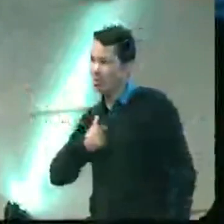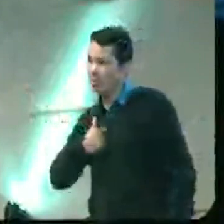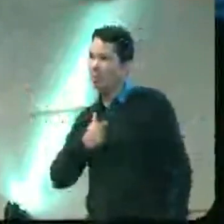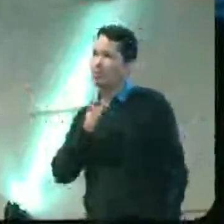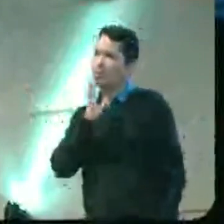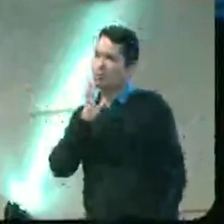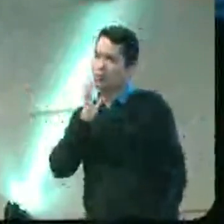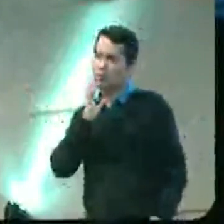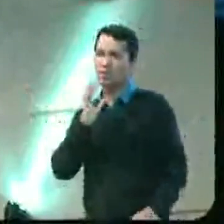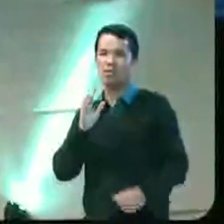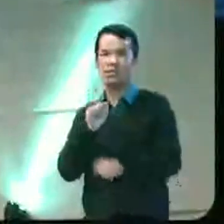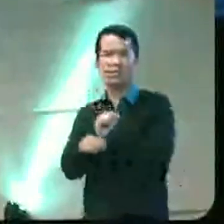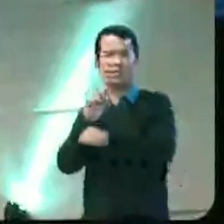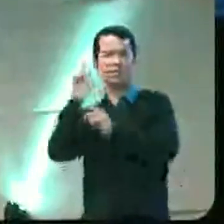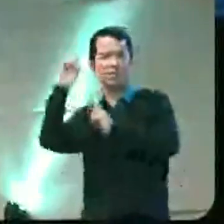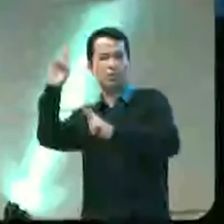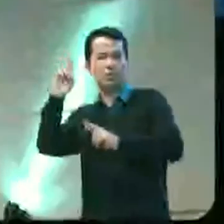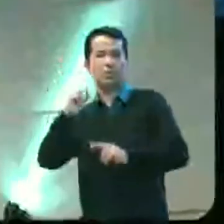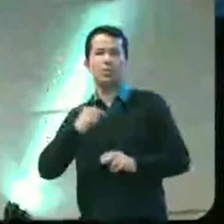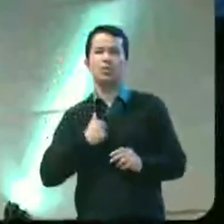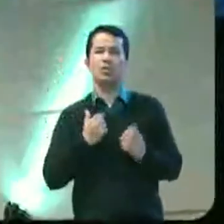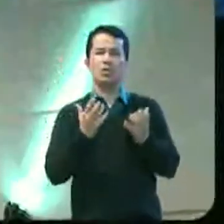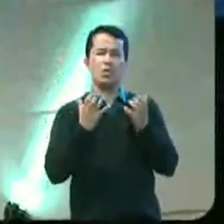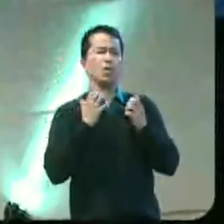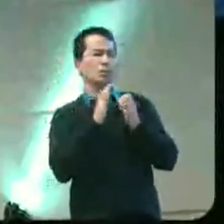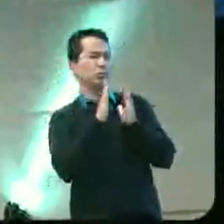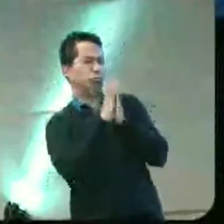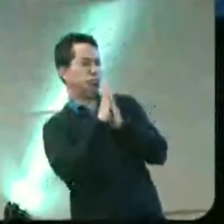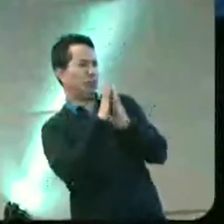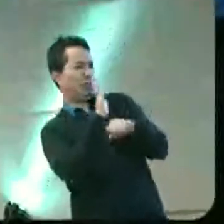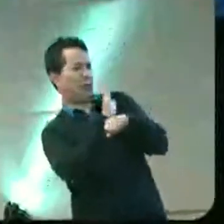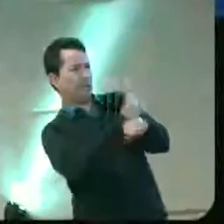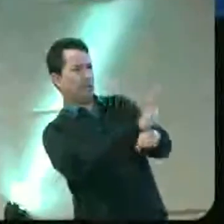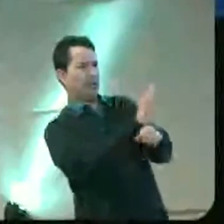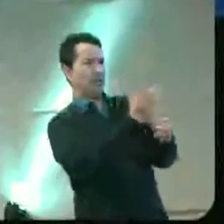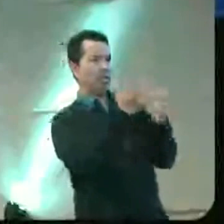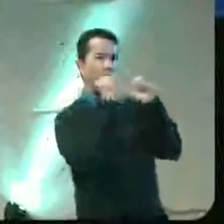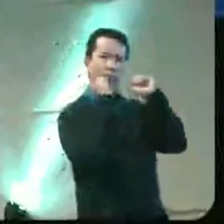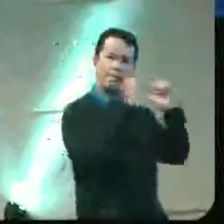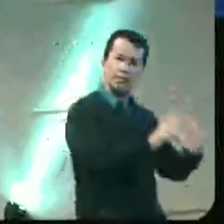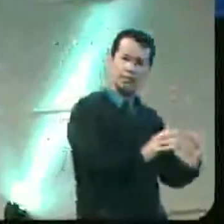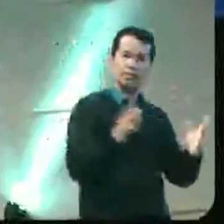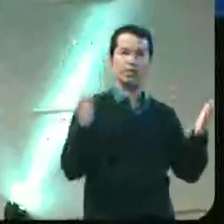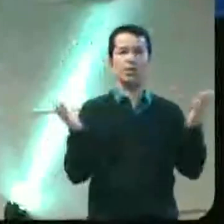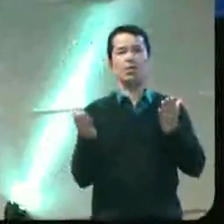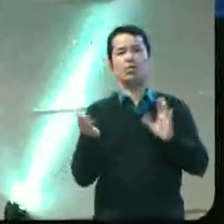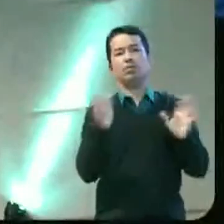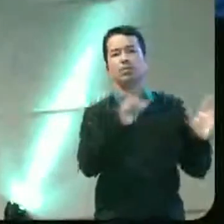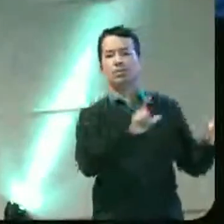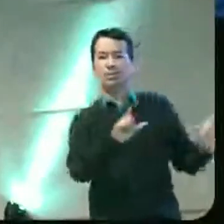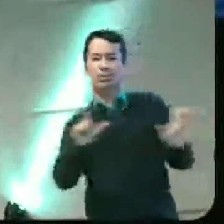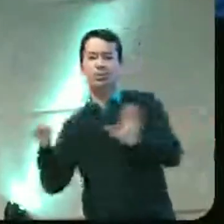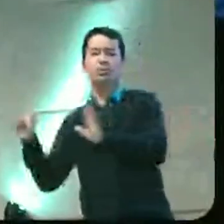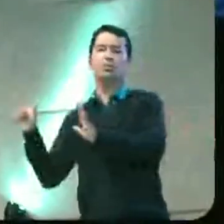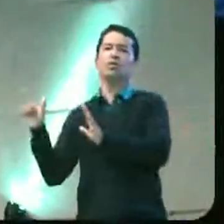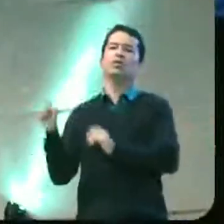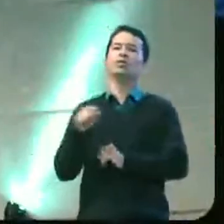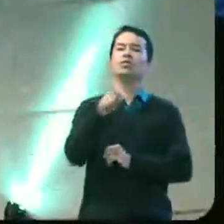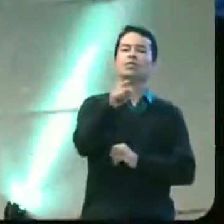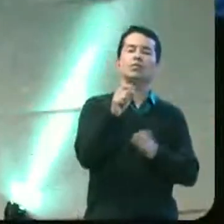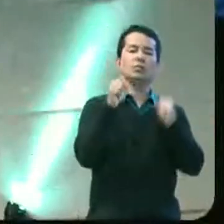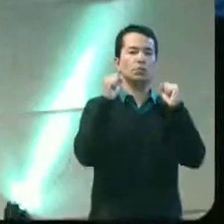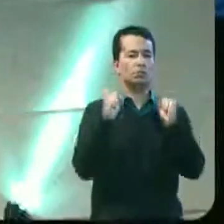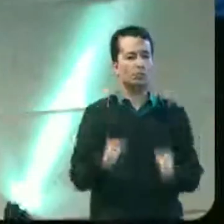Eu quero te abençoar com isso. Eu quero orar por você. Liga para alguém, hoje mesmo, essa semana. Manda uma mensagem,